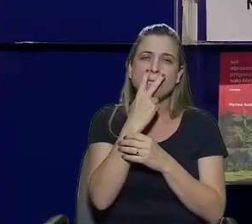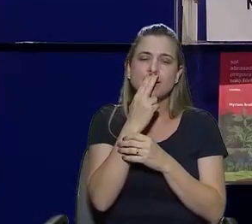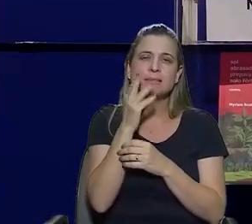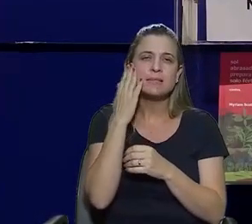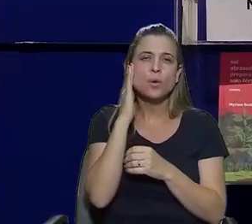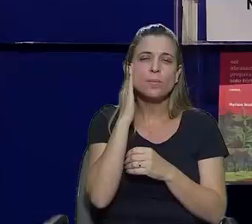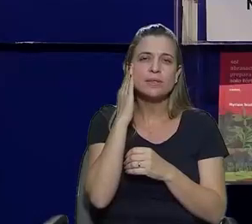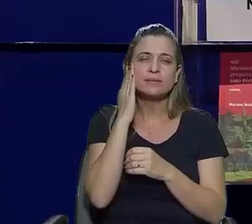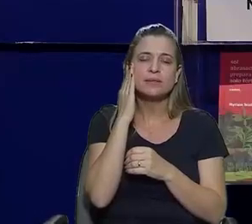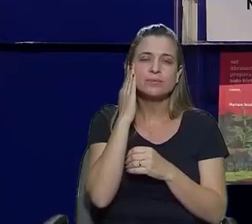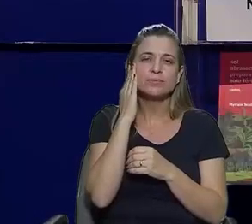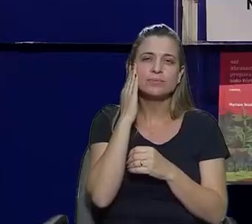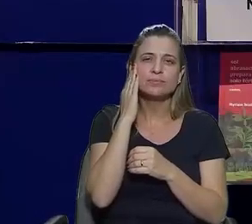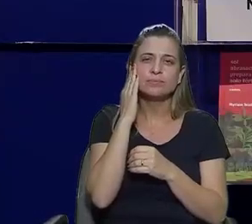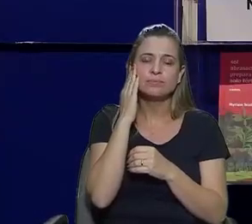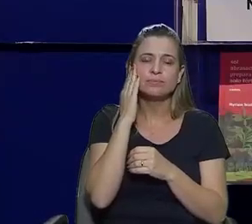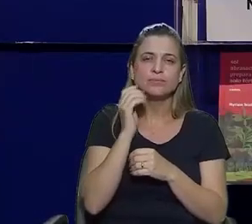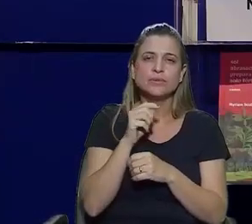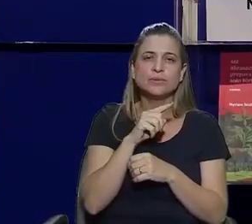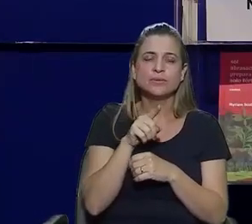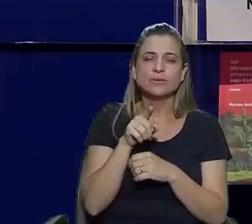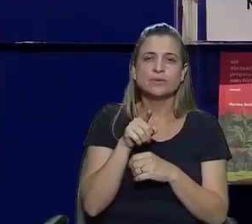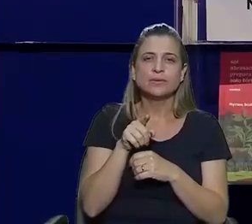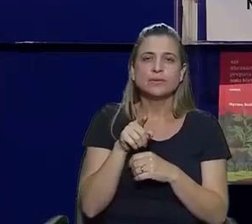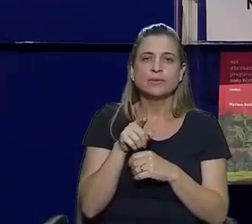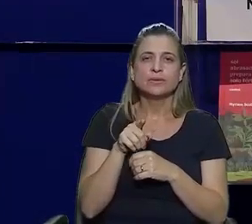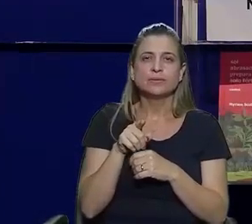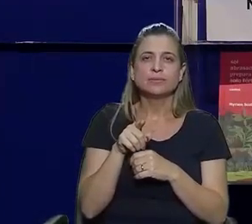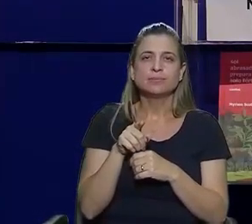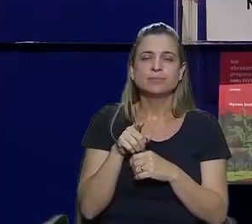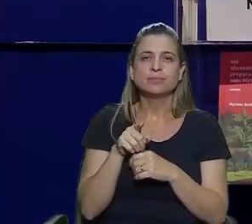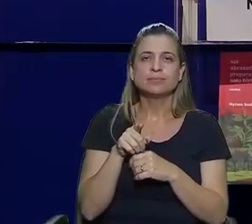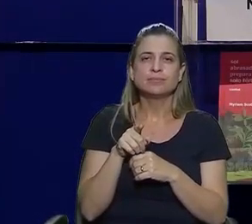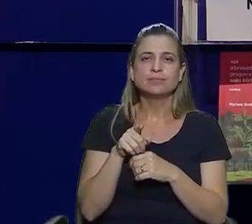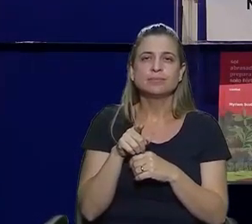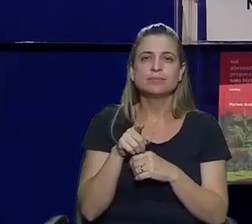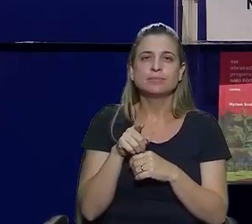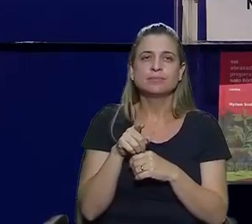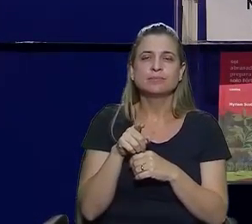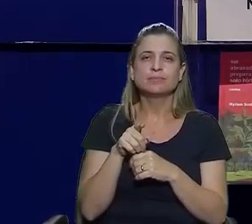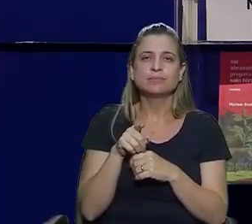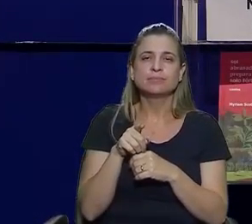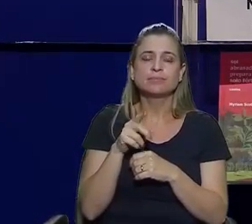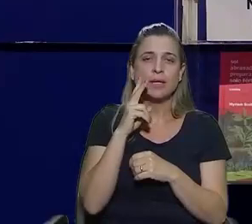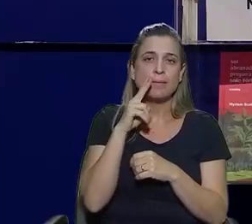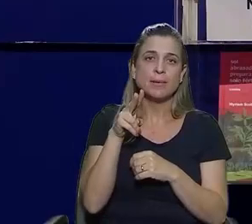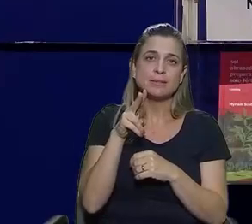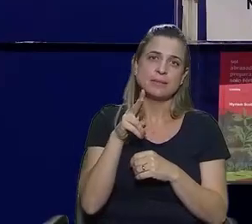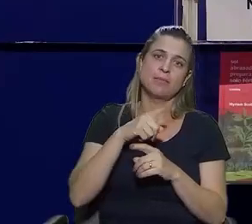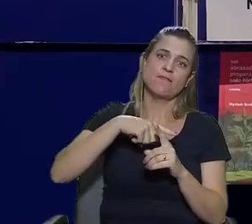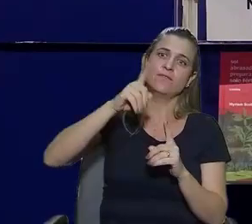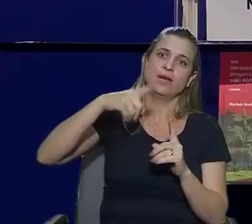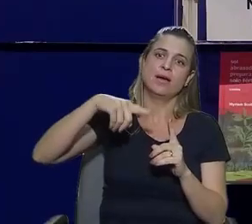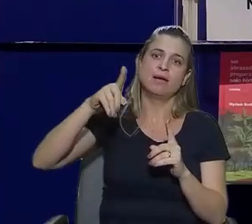compreensão. Acho que você vai considerando também que certas variáveis jamais estarão nas nossas